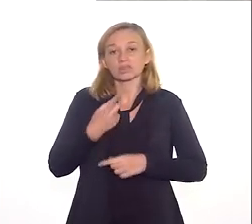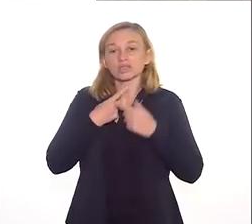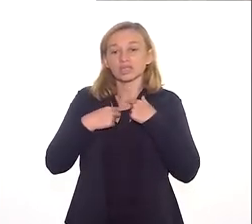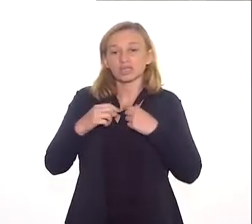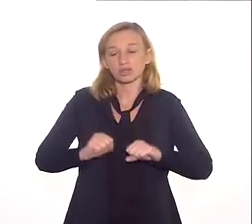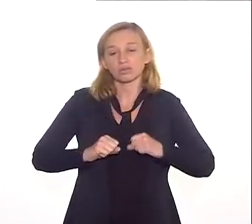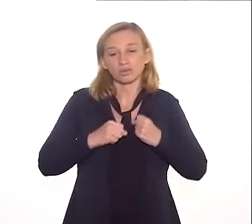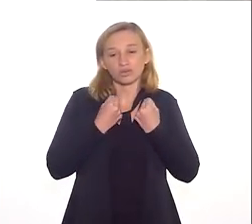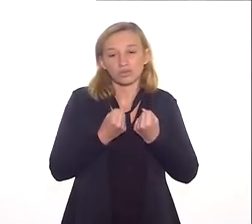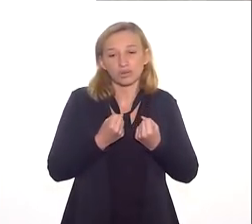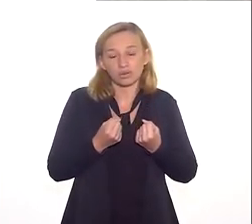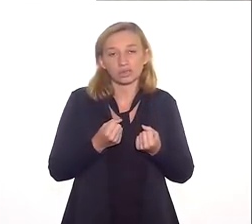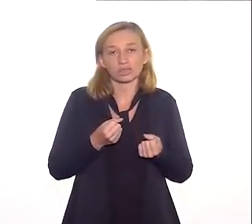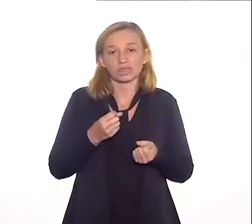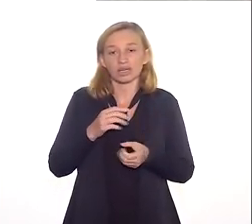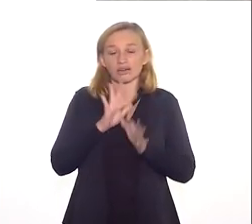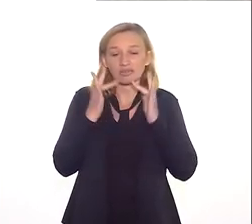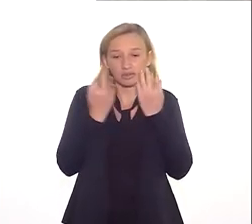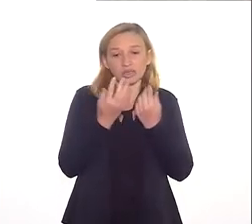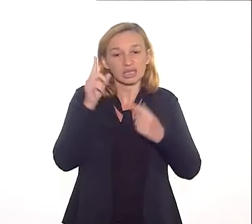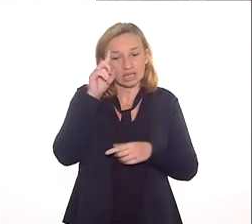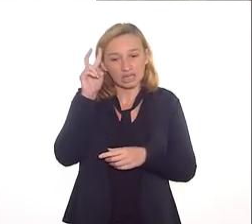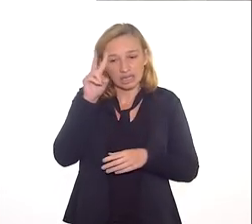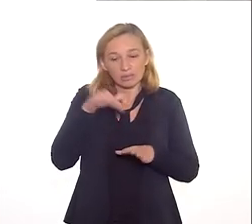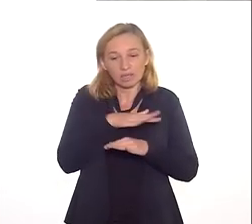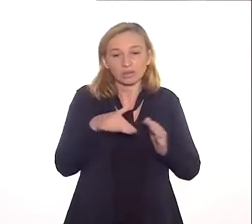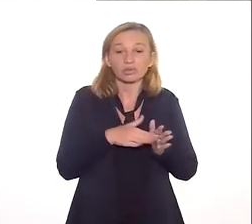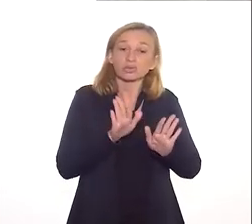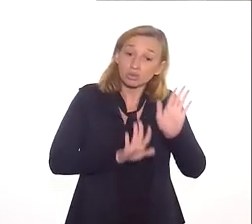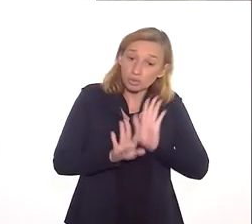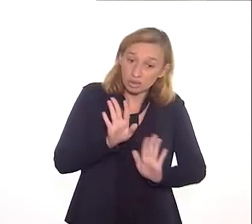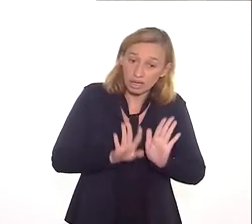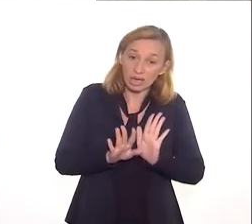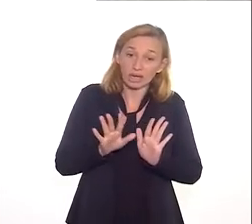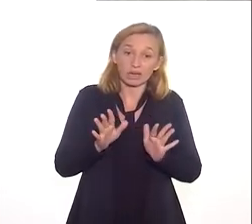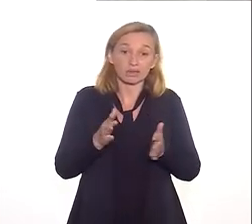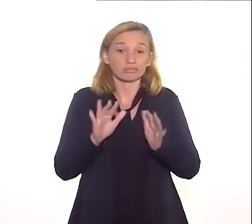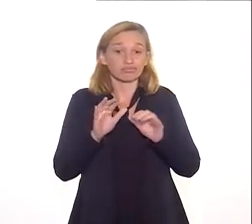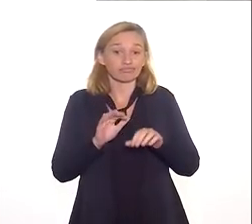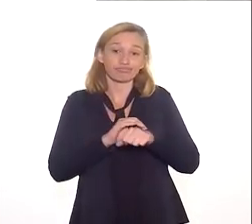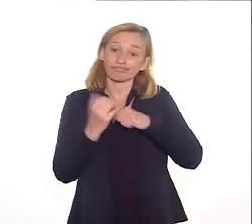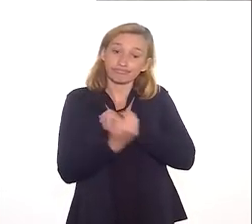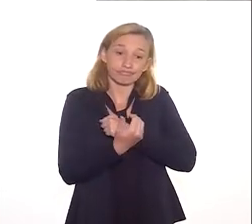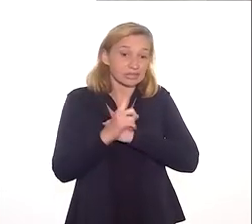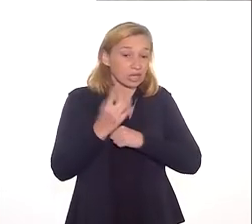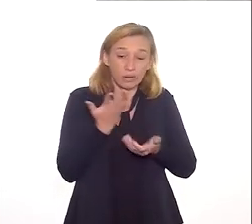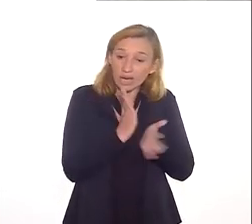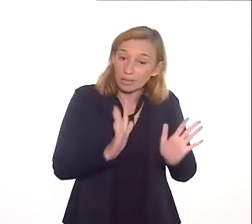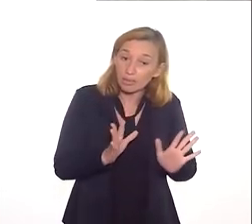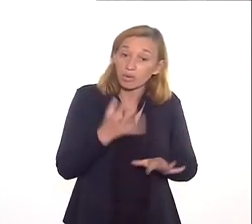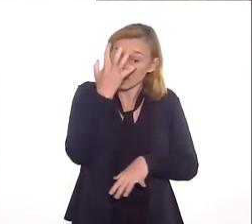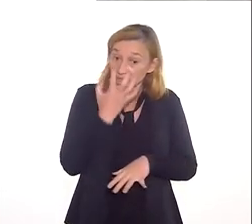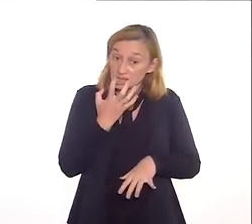gente deseja muita força a essas famílias e lembra para todo mundo se cuidar, que a pandemia não acabou, é